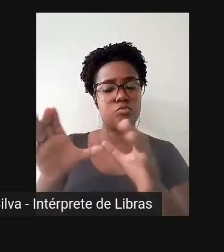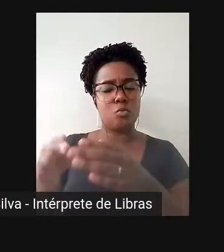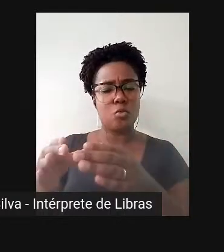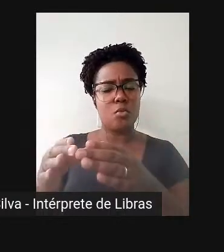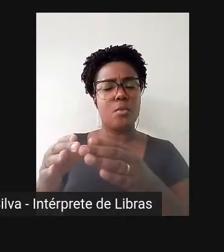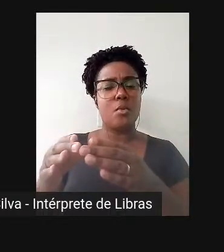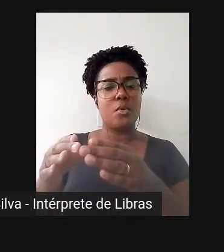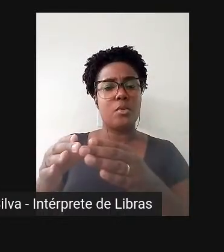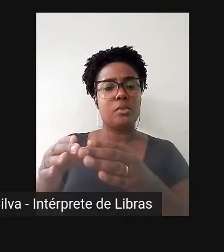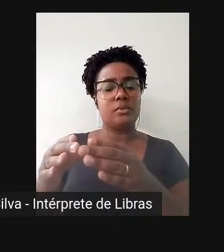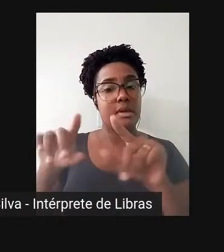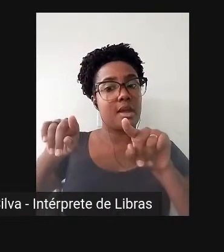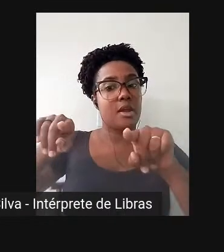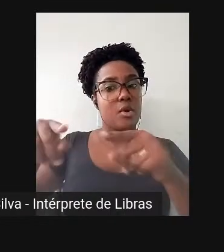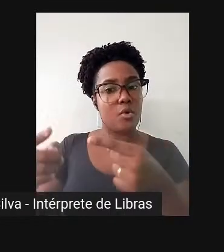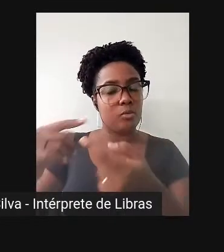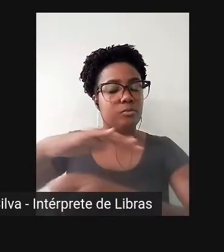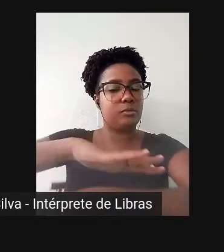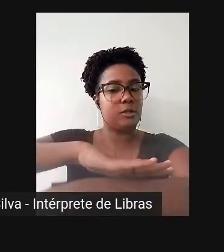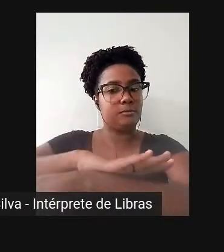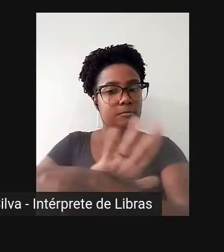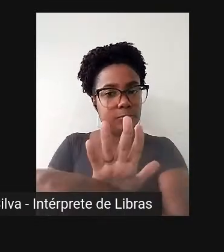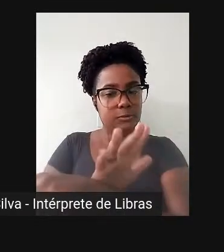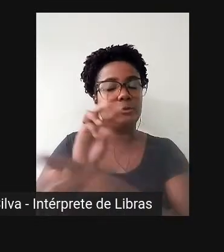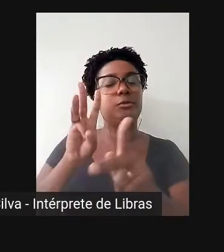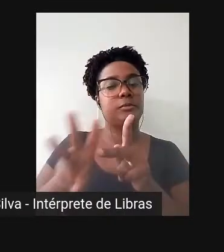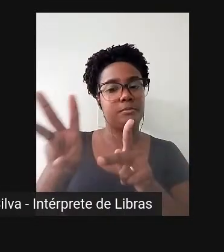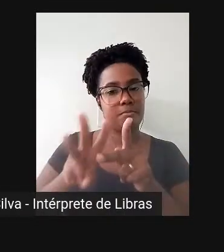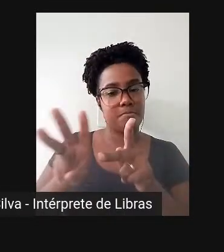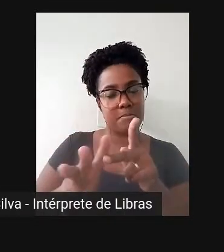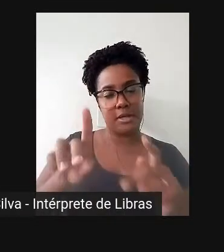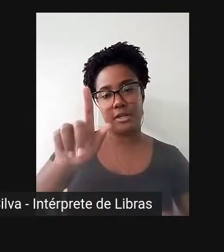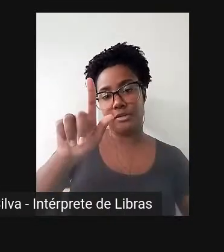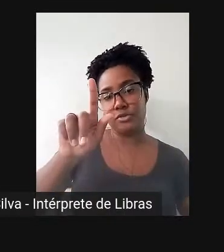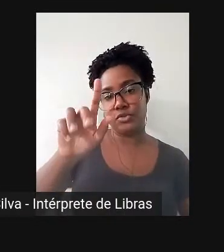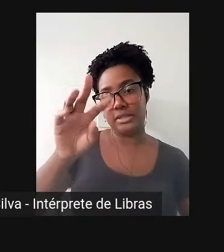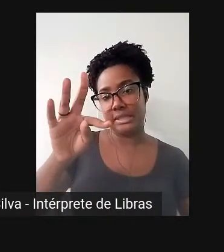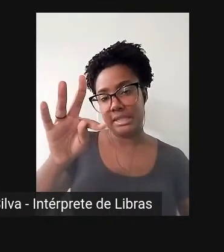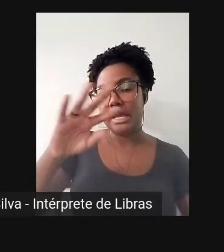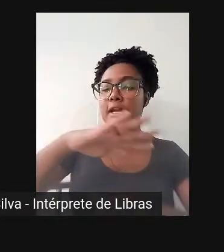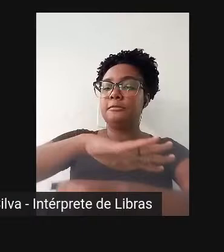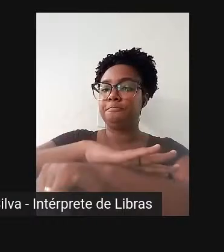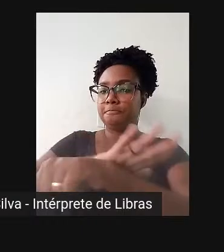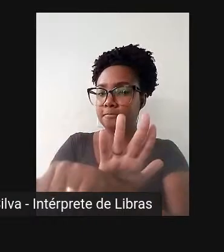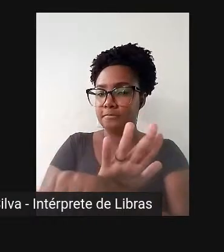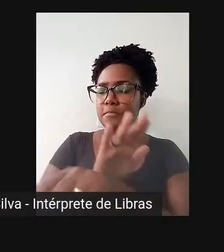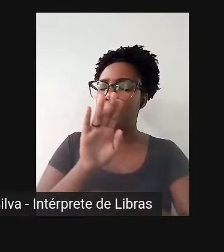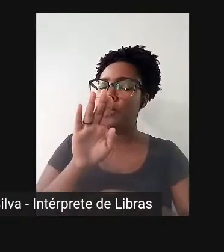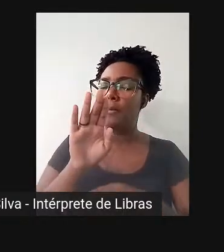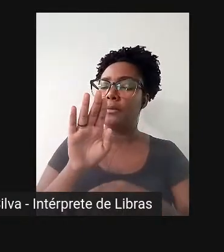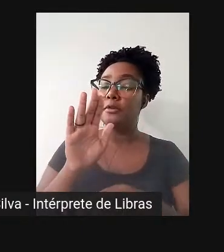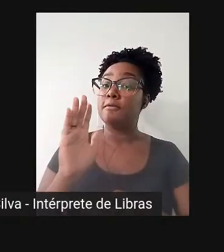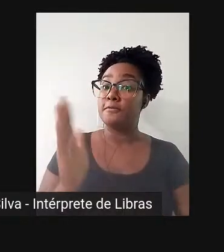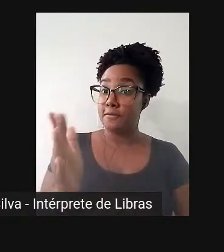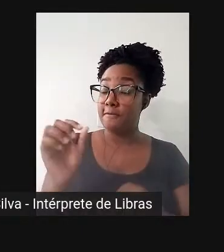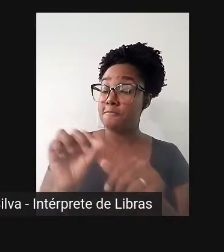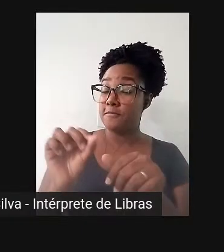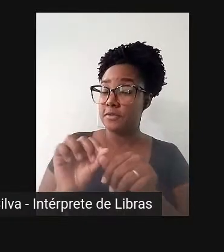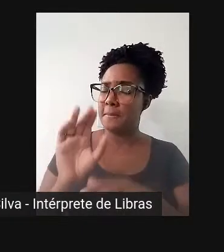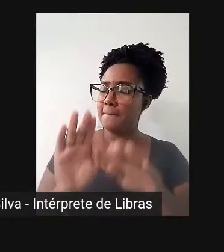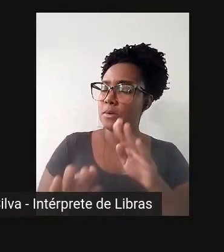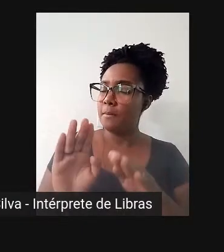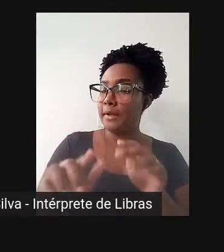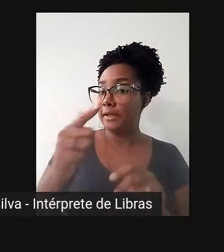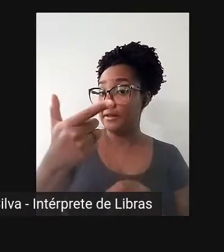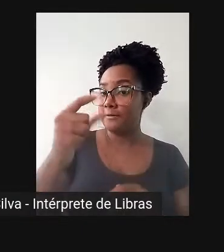do Ministério Público de Pernambuco, que está prestes a completar 20 anos, Então, são lutas que vêm de